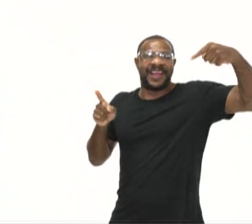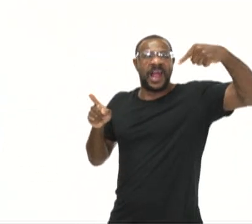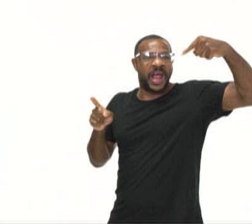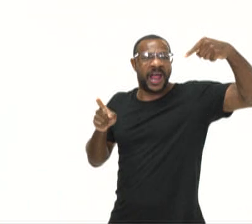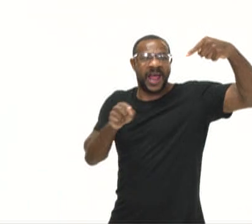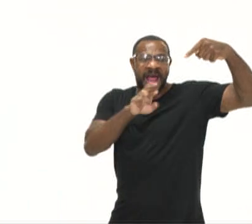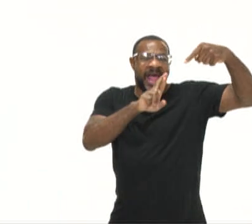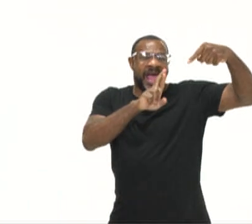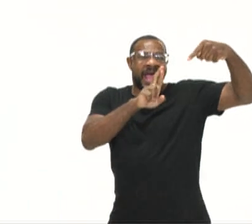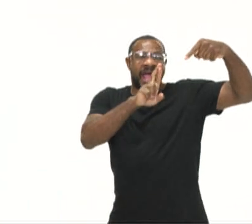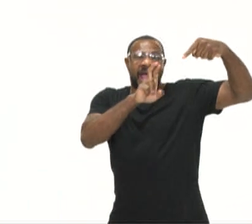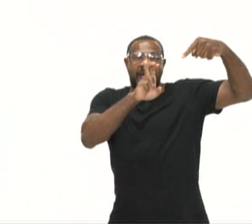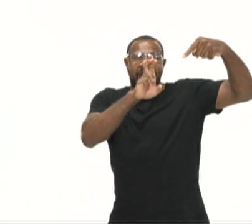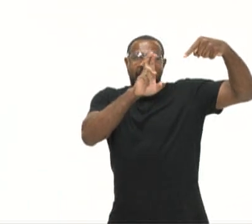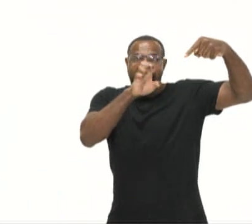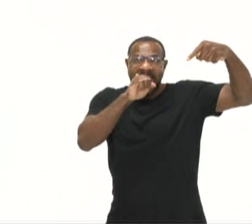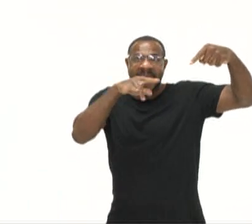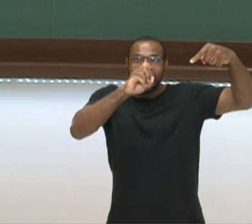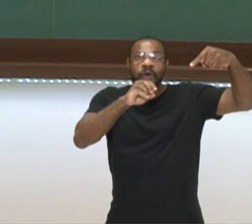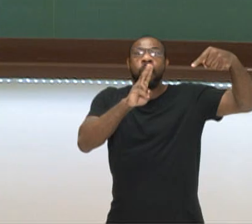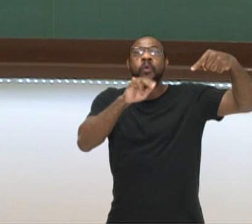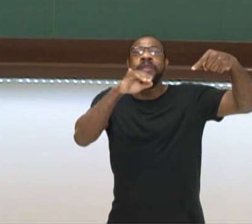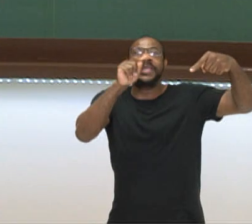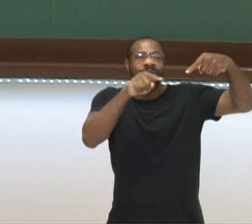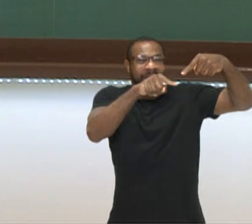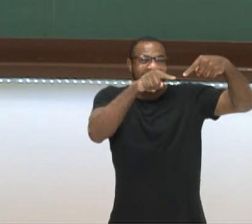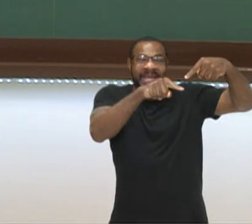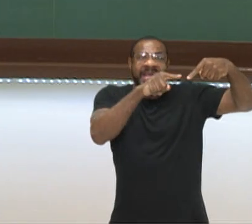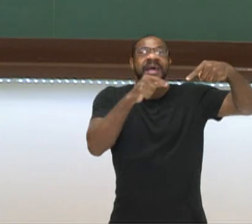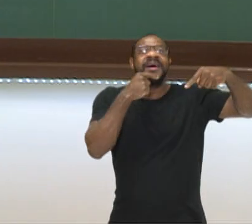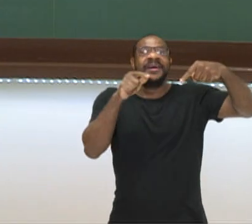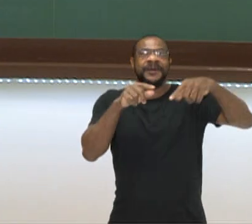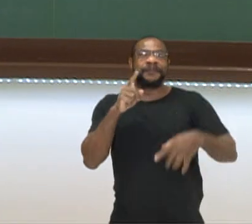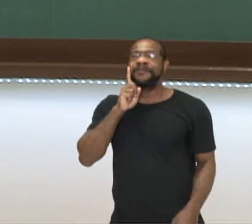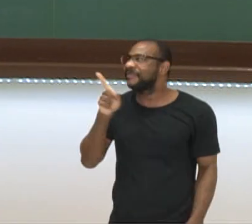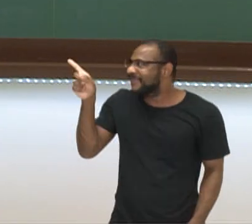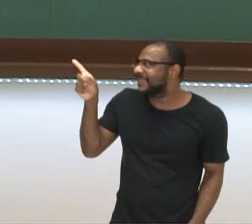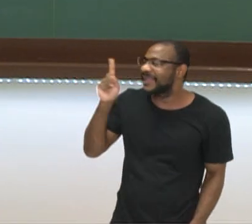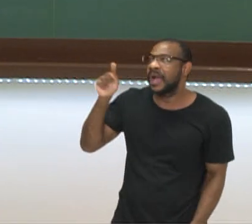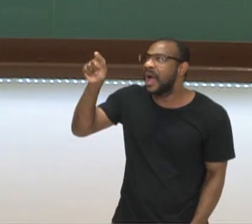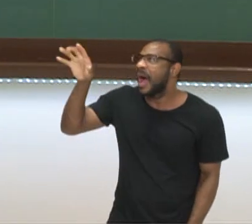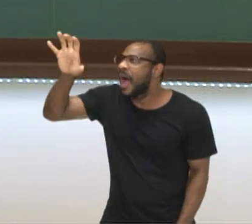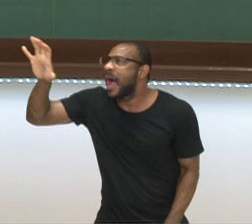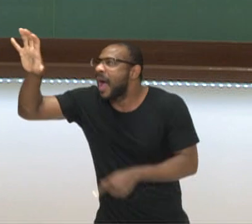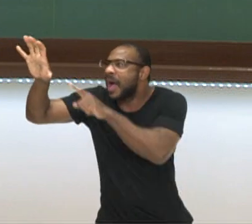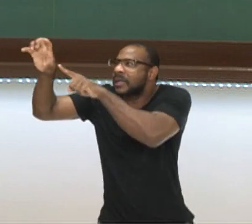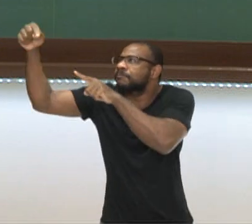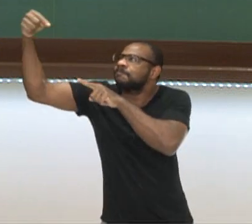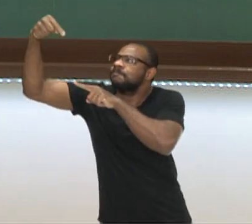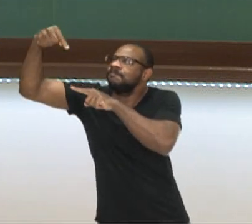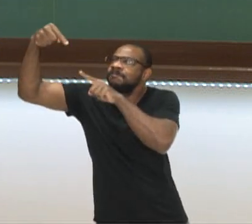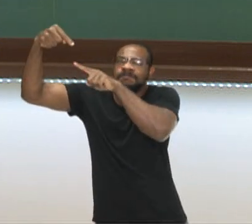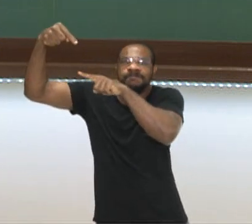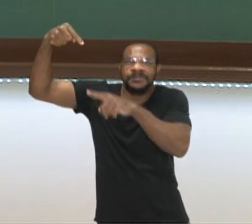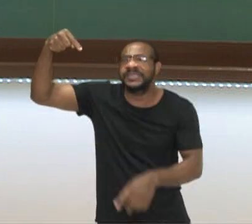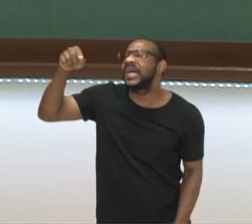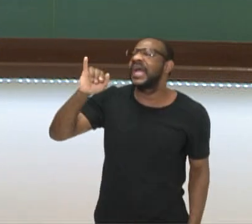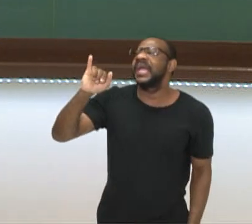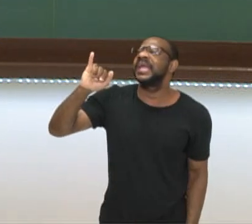Reino Unido onde está localizada a Inglaterra. E olha só o que vai acontecer. O